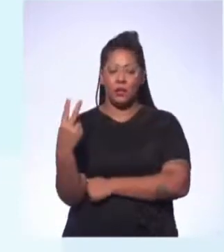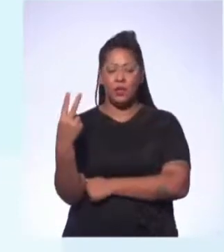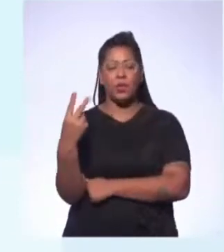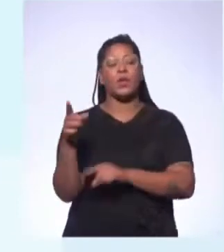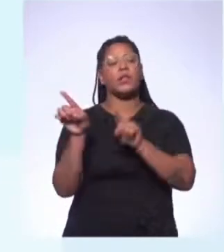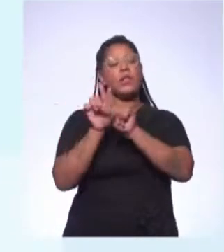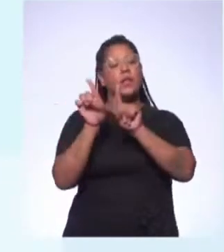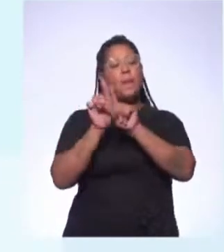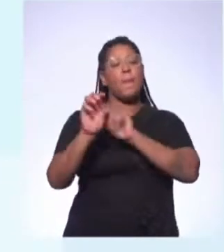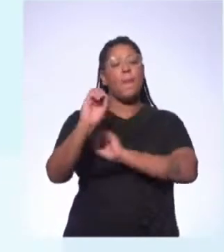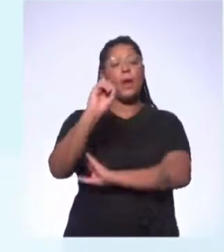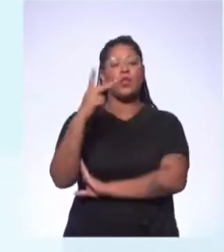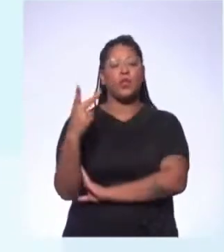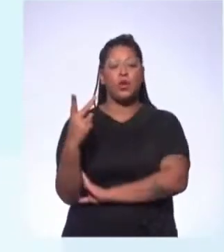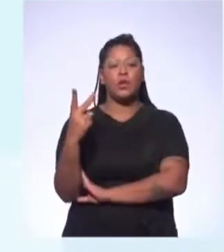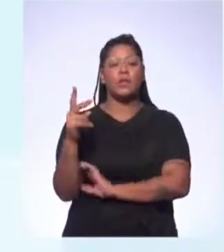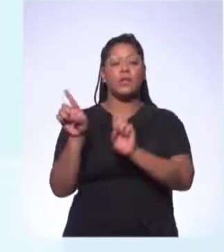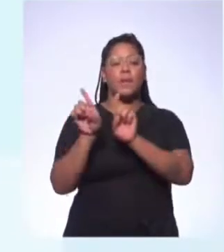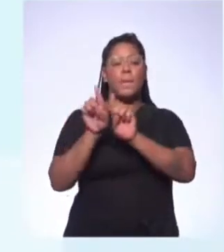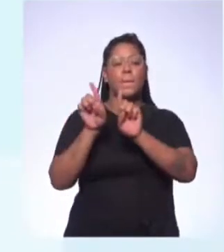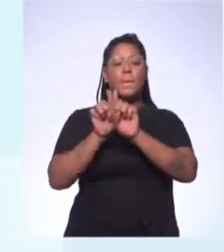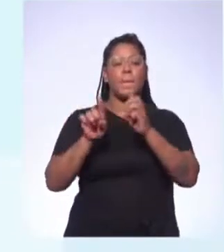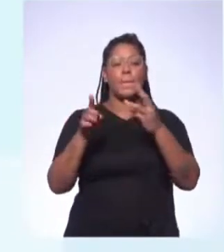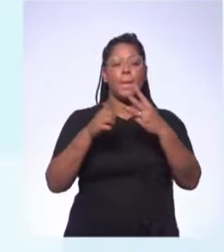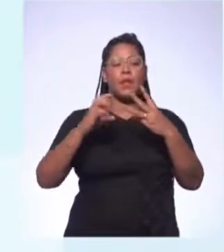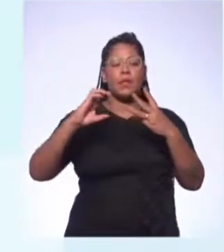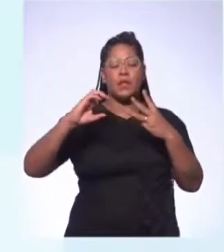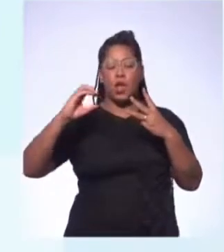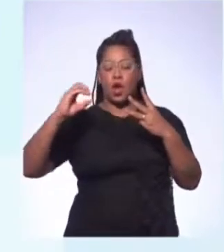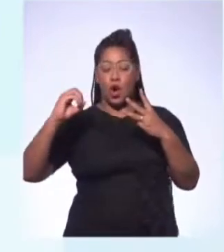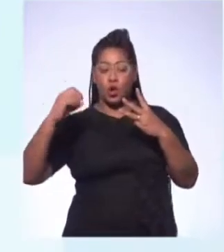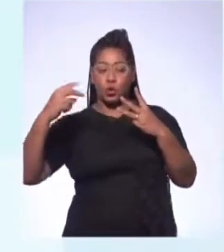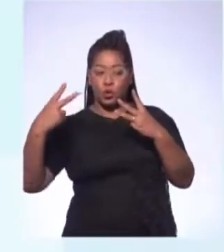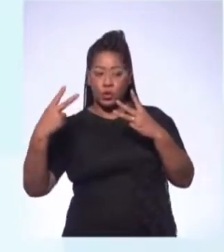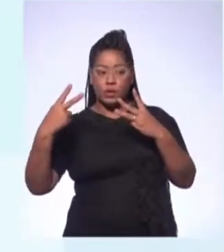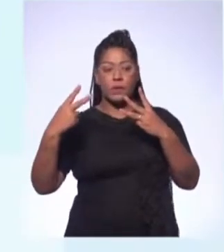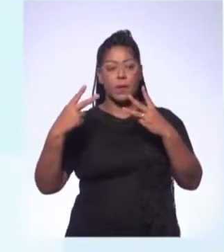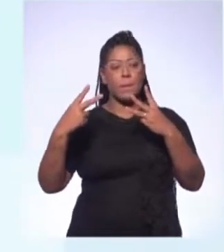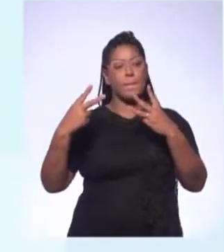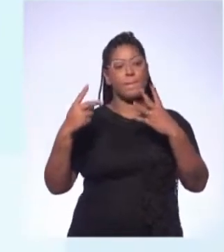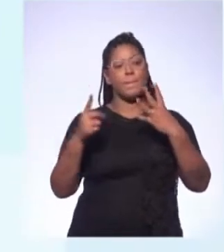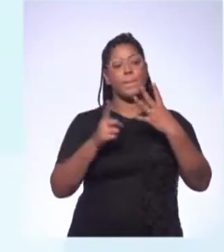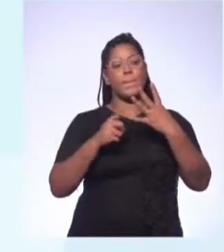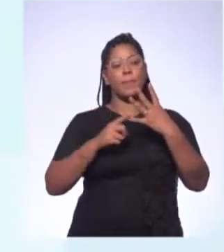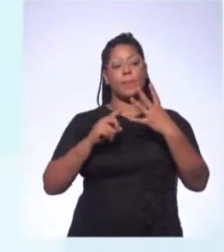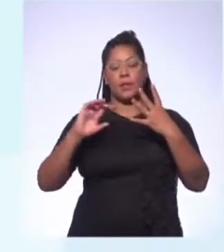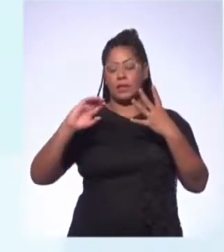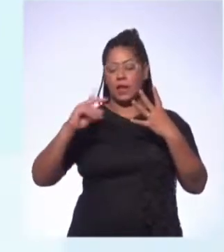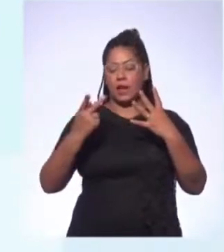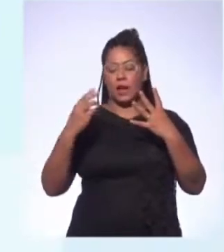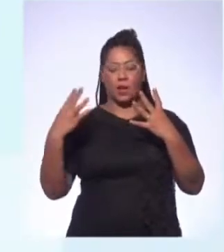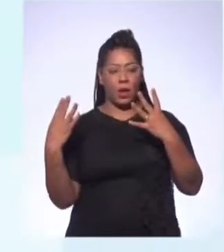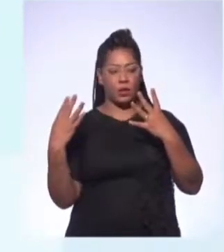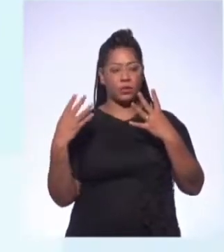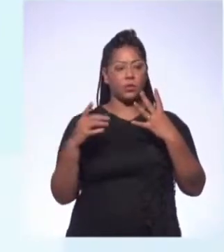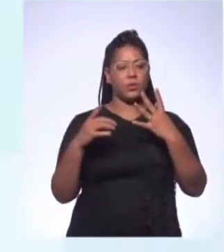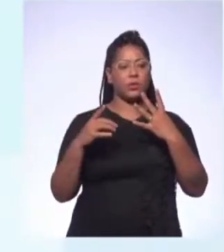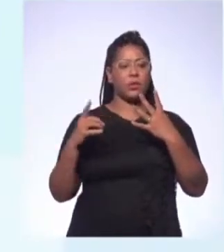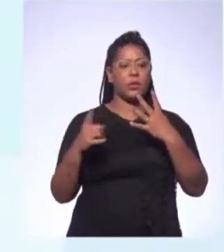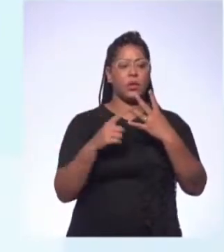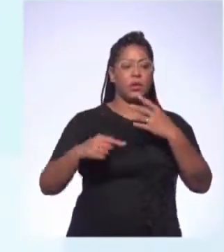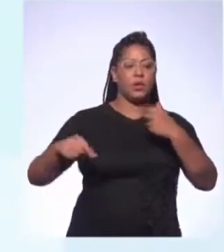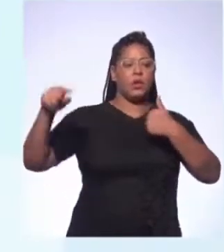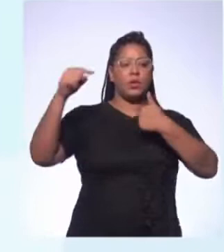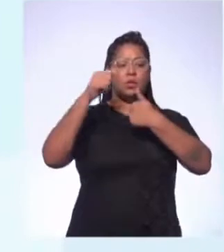de oxigênio, O2, o gás carbônico, CO2, o gás metano, CH4, o óxido